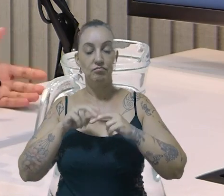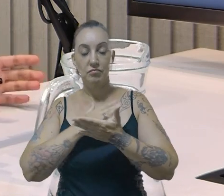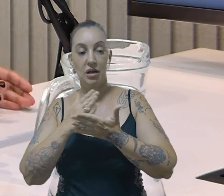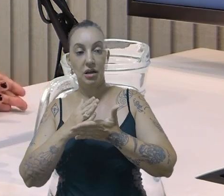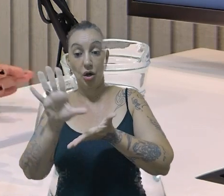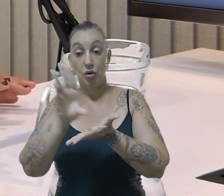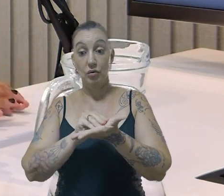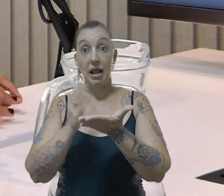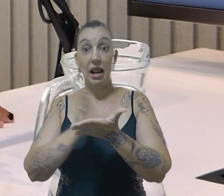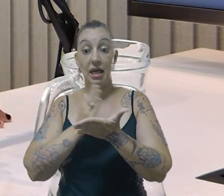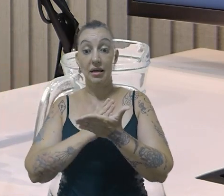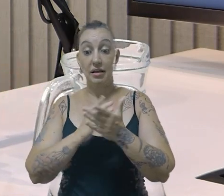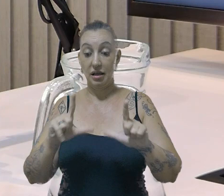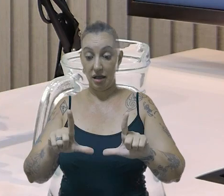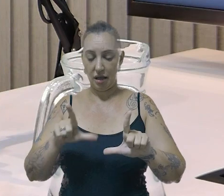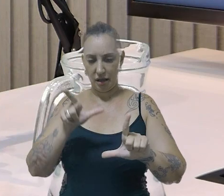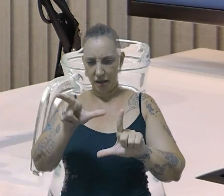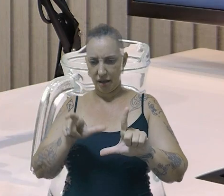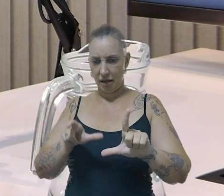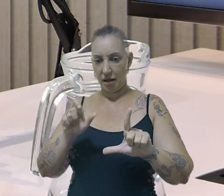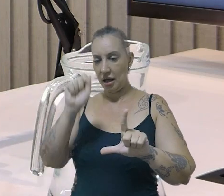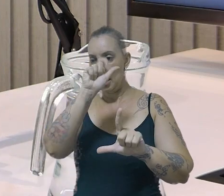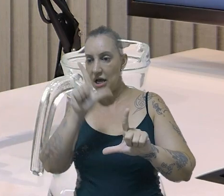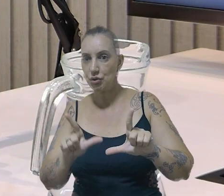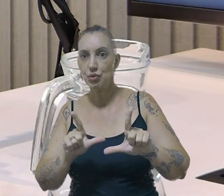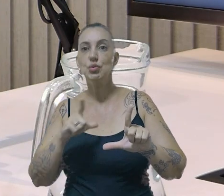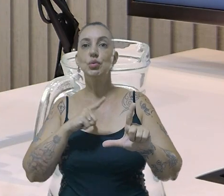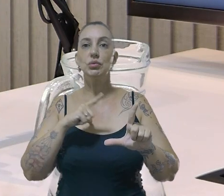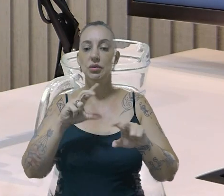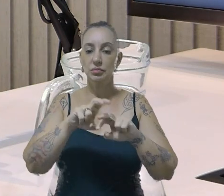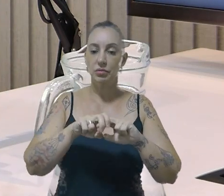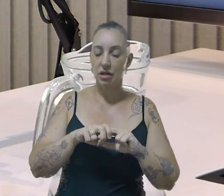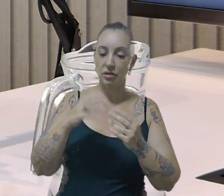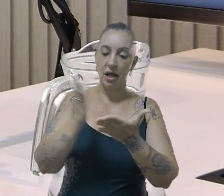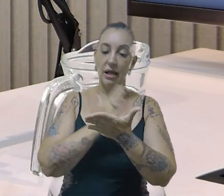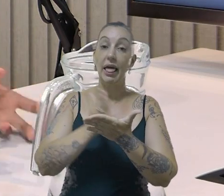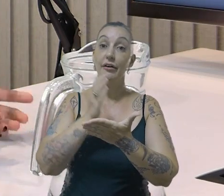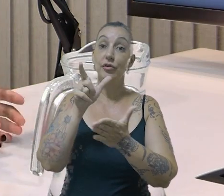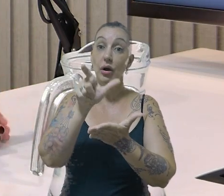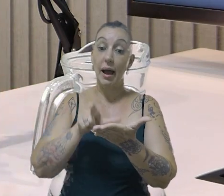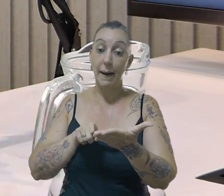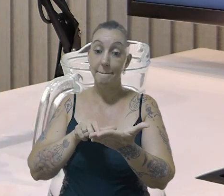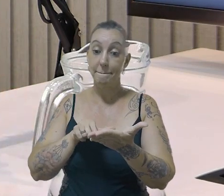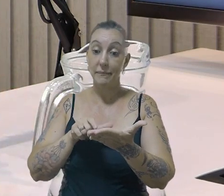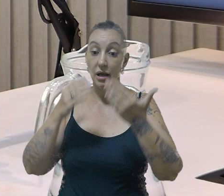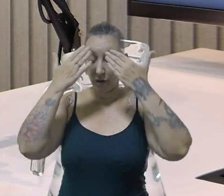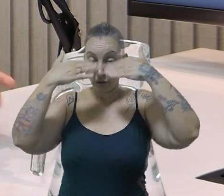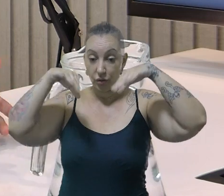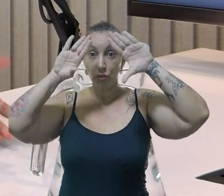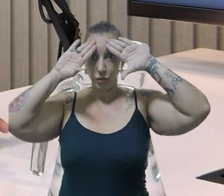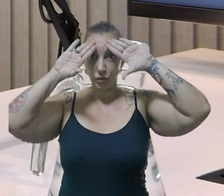a capa do livro me provocou muito assim tem muito azul na peça que vem eh tanto do do Orixá que é citado no no